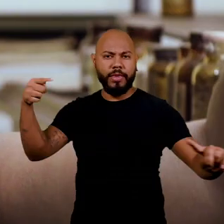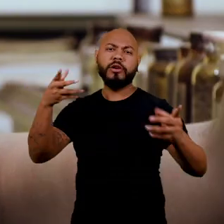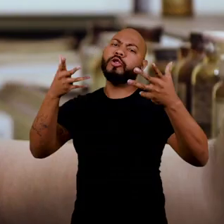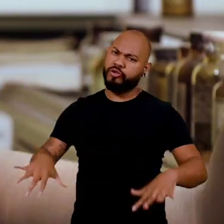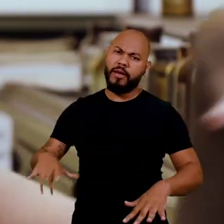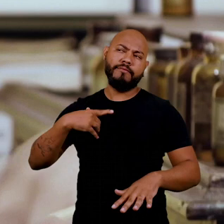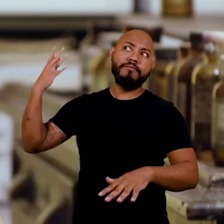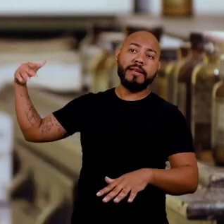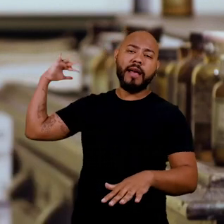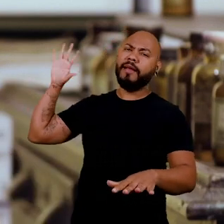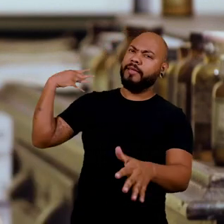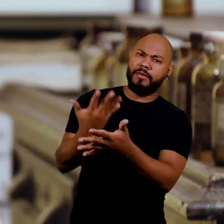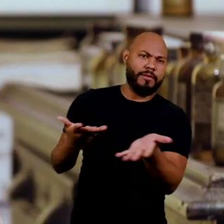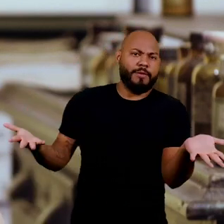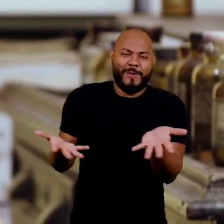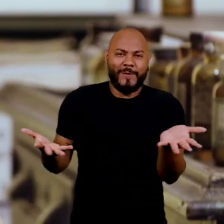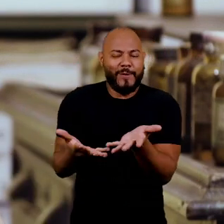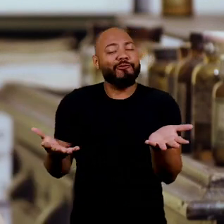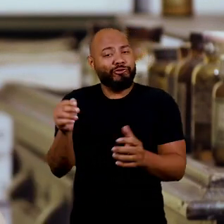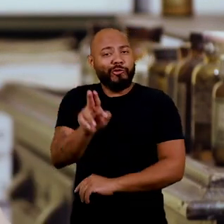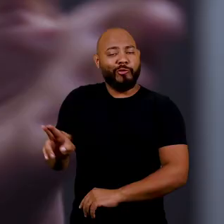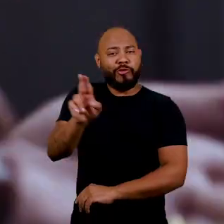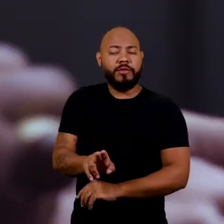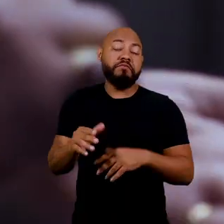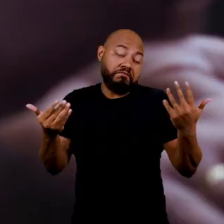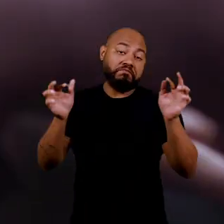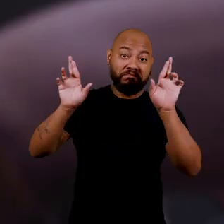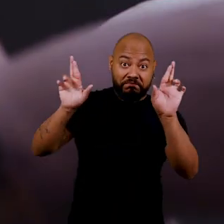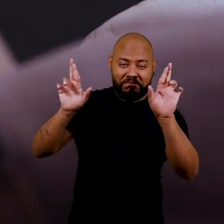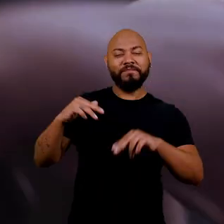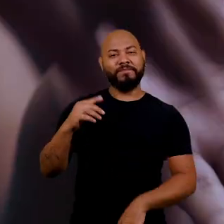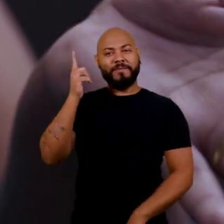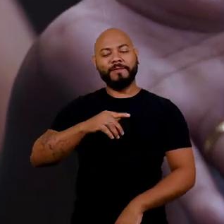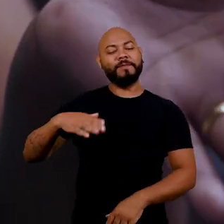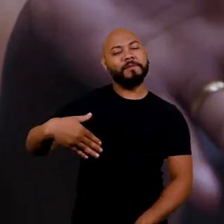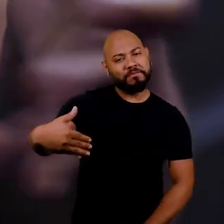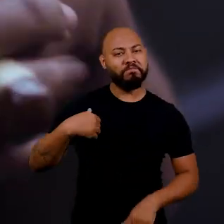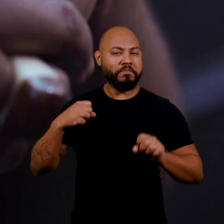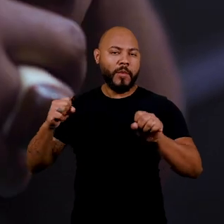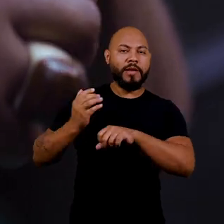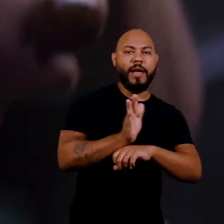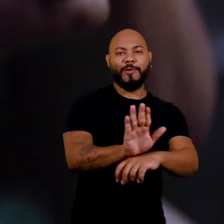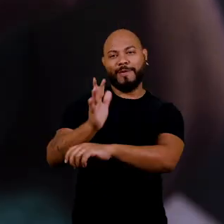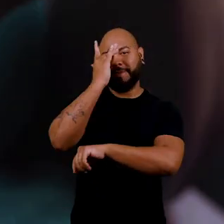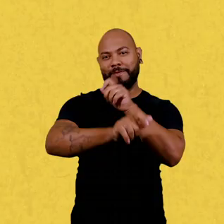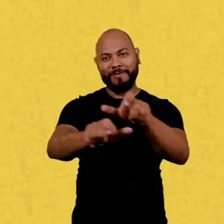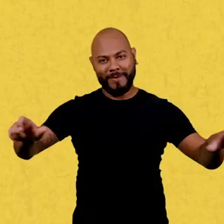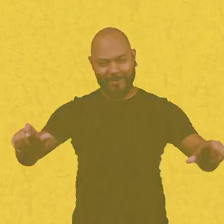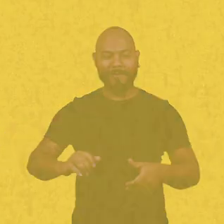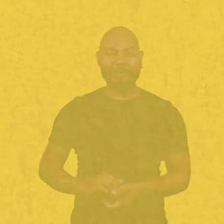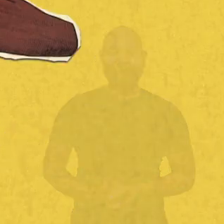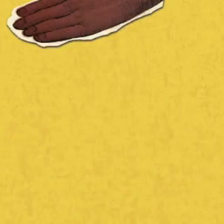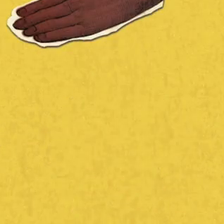que fomentaram lá atrás. Então, eu espero que as minhas descobertas e o que eu for descobrindo agora pavimentem o futuro de quem vem